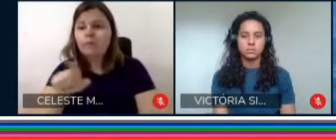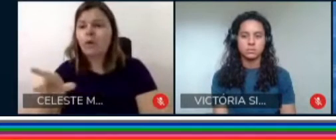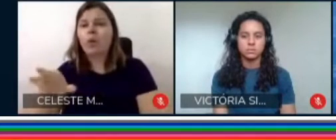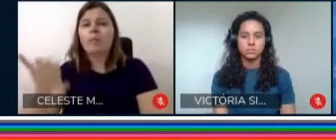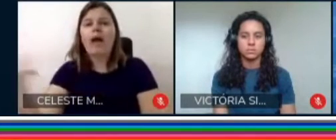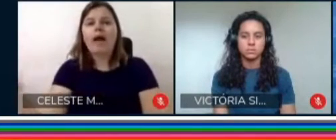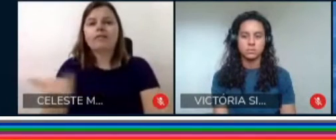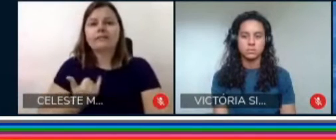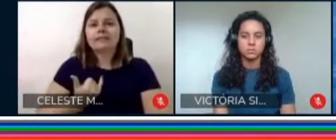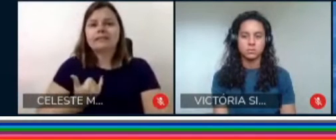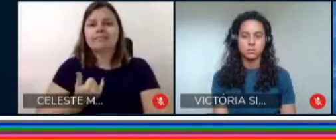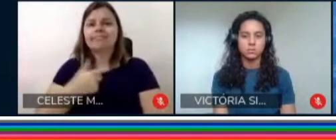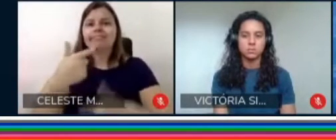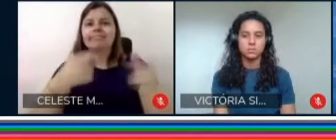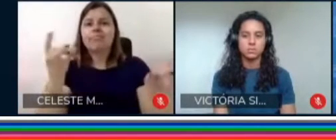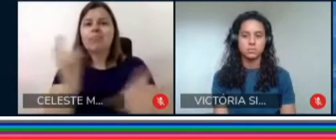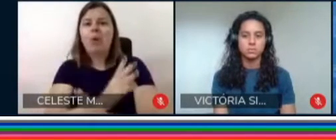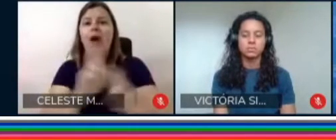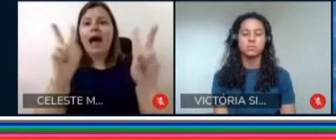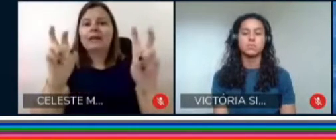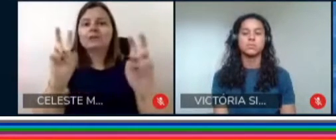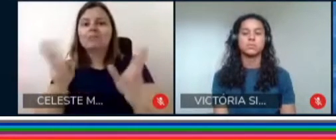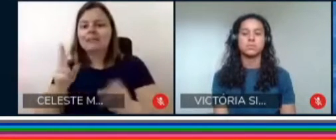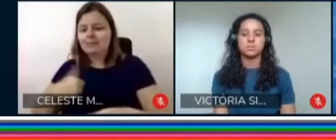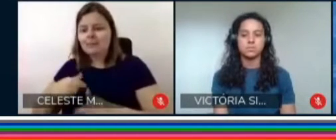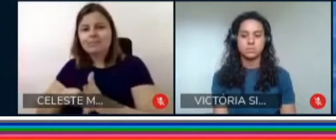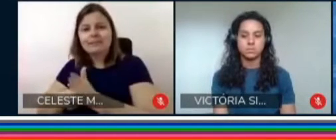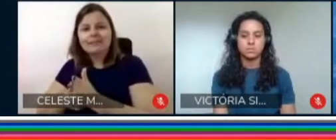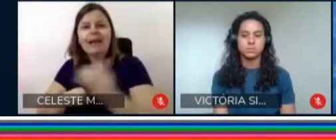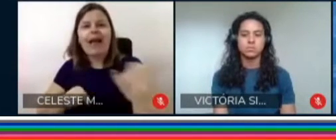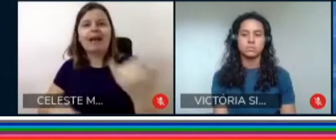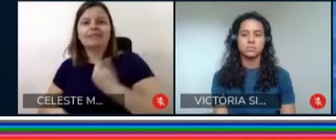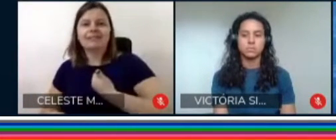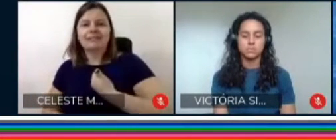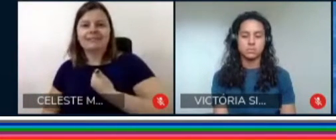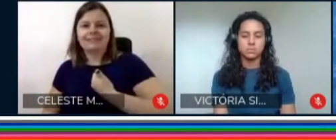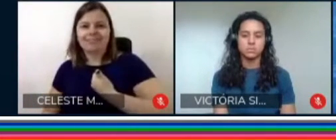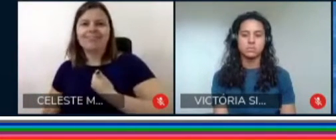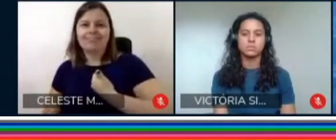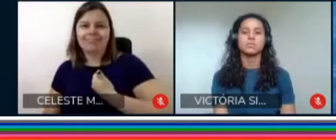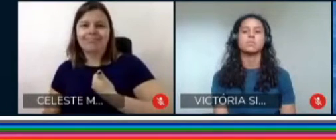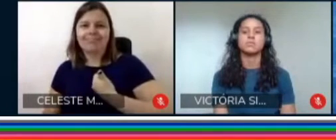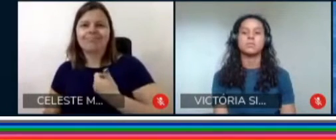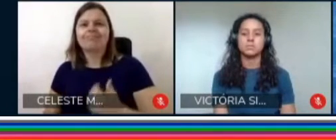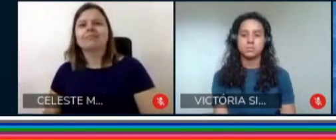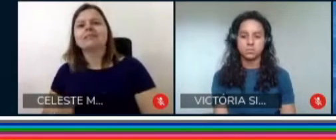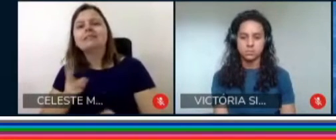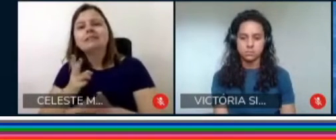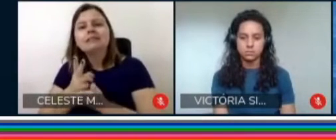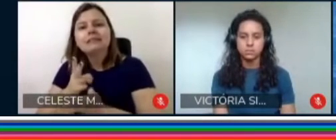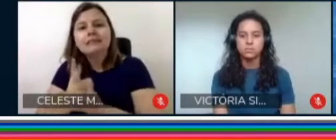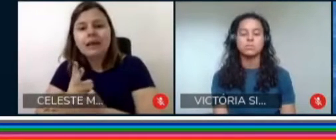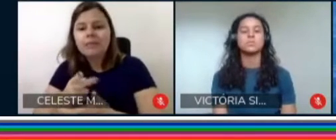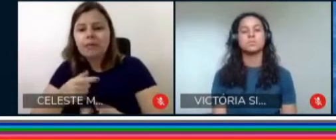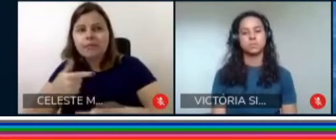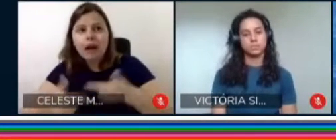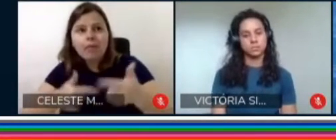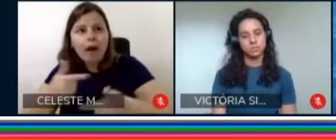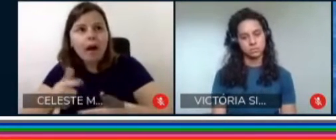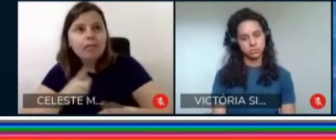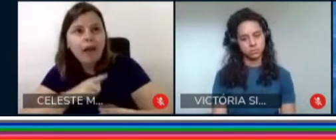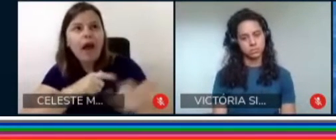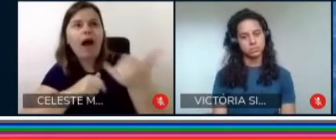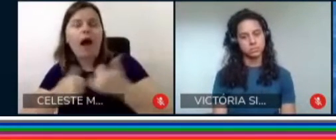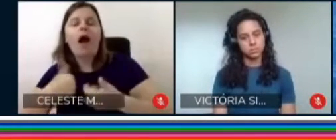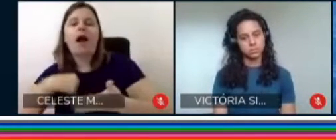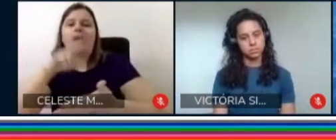aquele trabalho está disponível e eu vou ler, né? Porque é da minha área de interesse, então toda vez que tem o trabalho eu consigo ler. Né? E